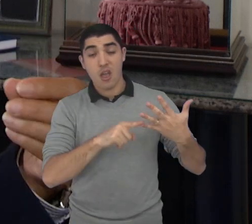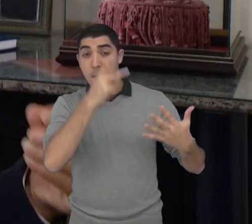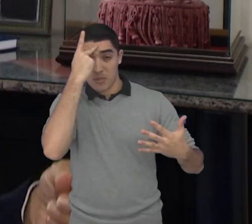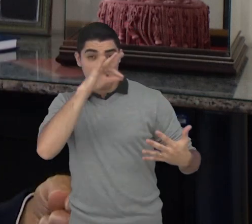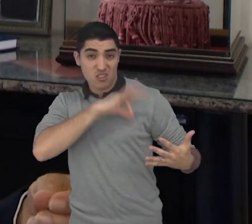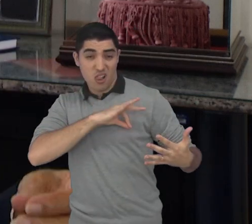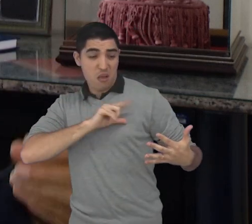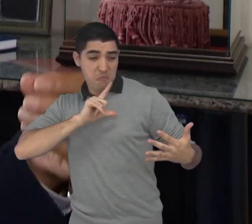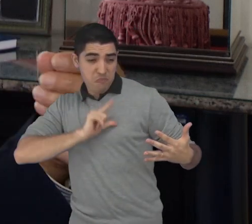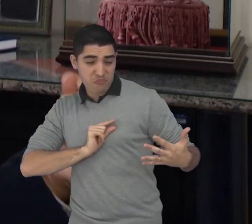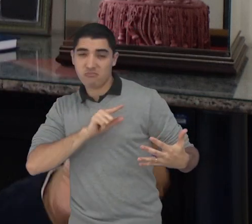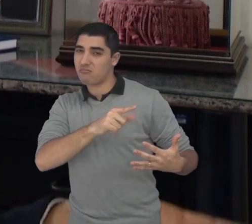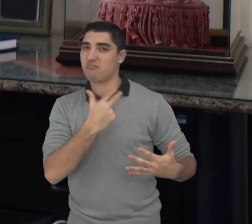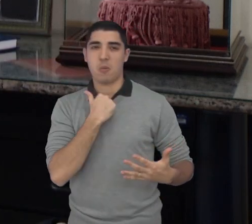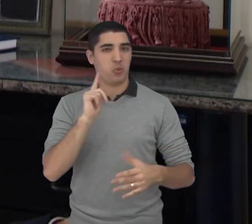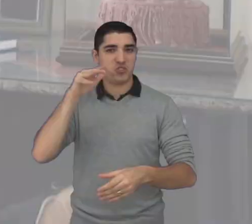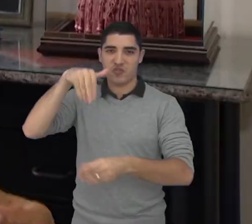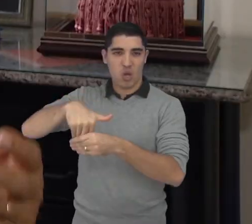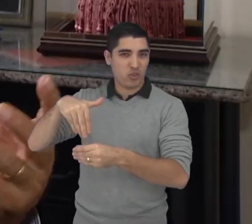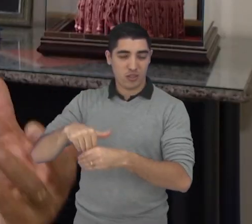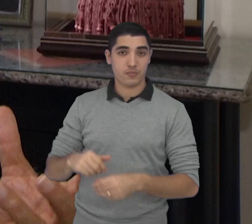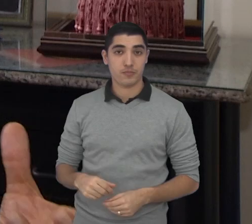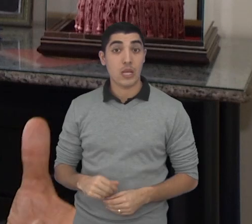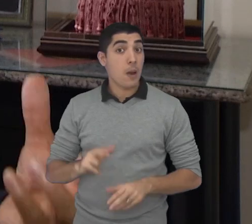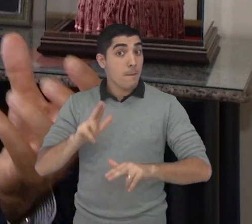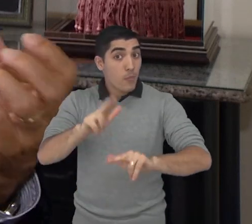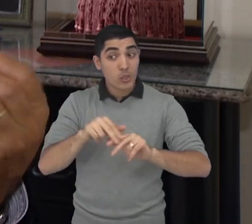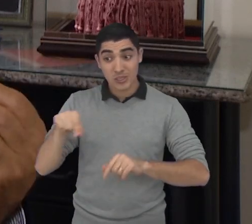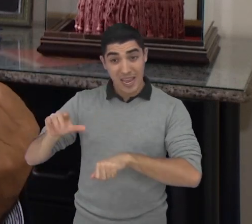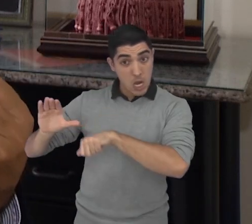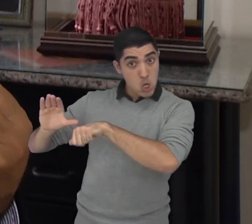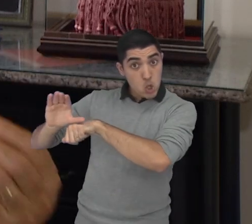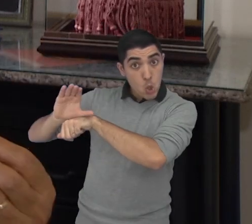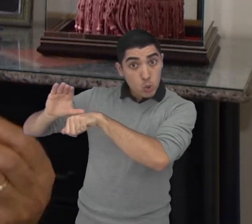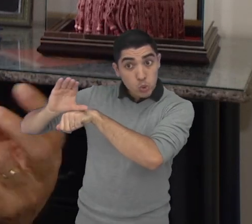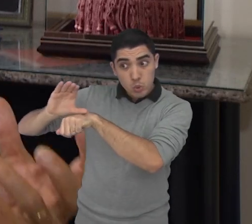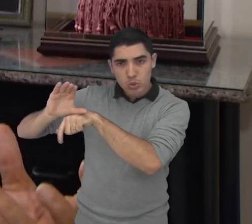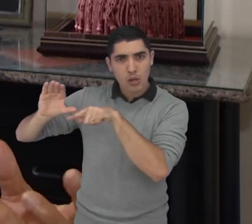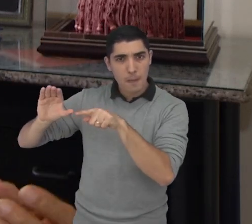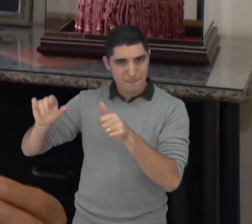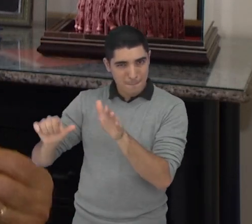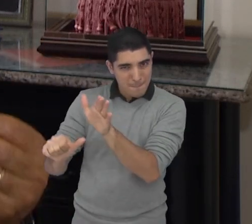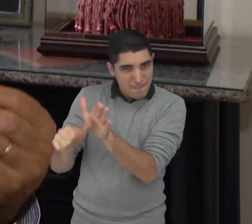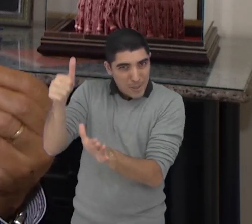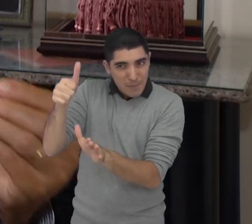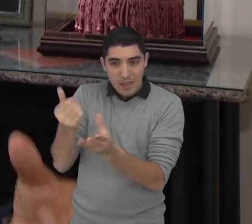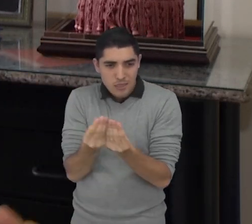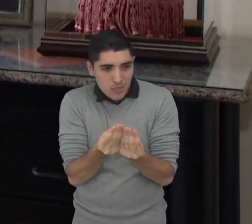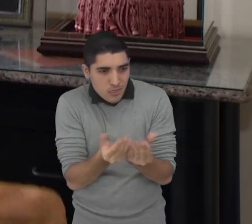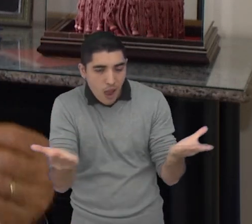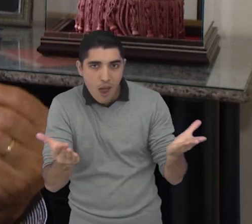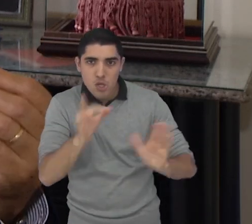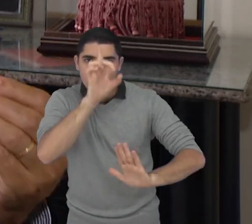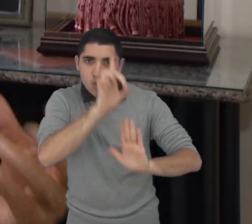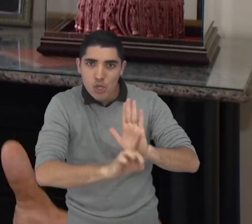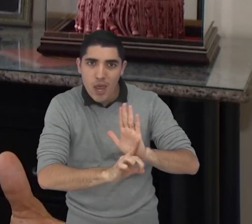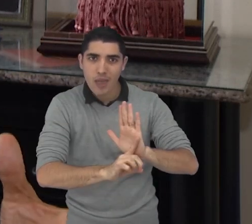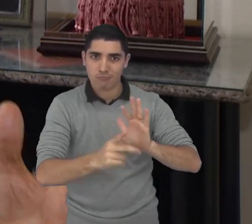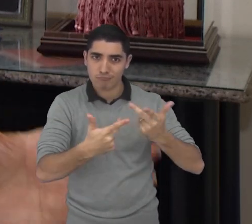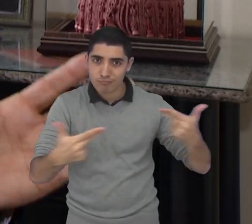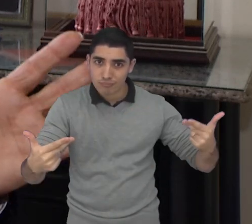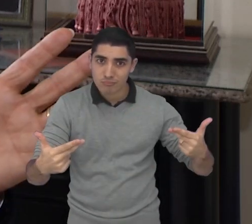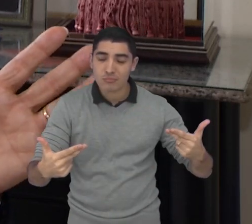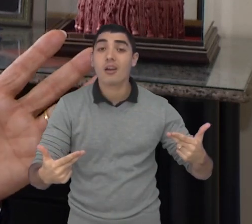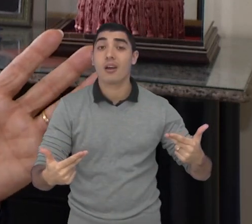determinada renda anual. Quando se fala que ela trouxe, sim, garantias de direitos